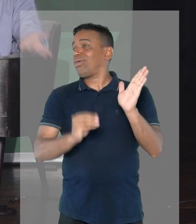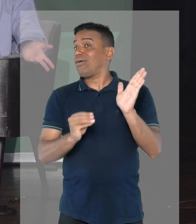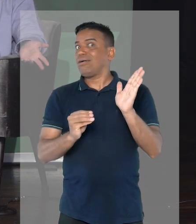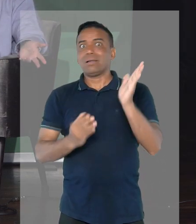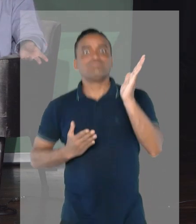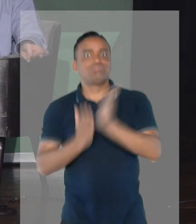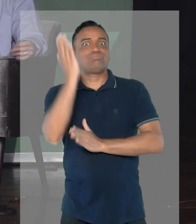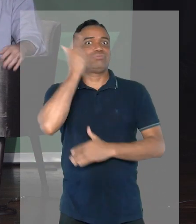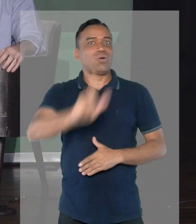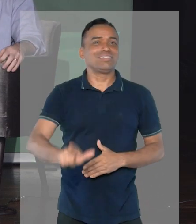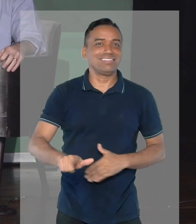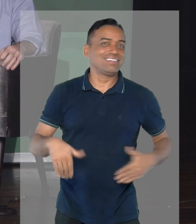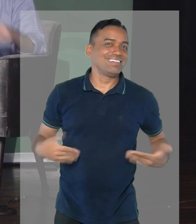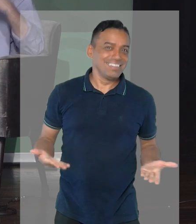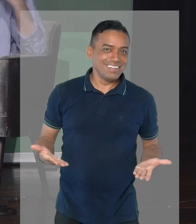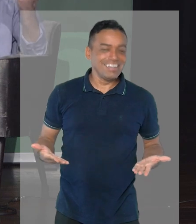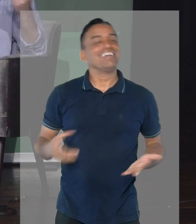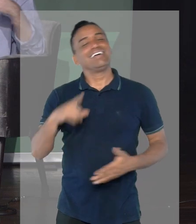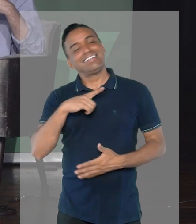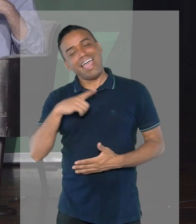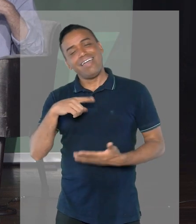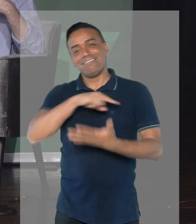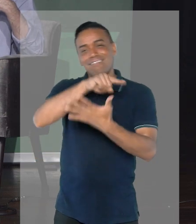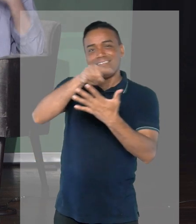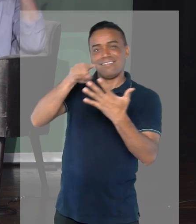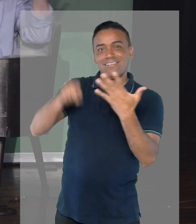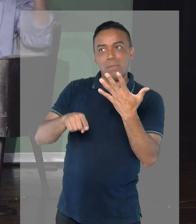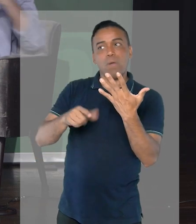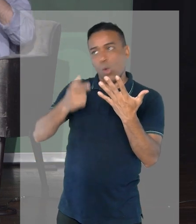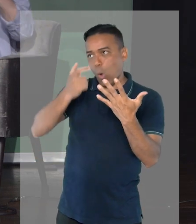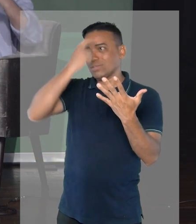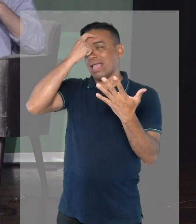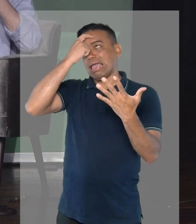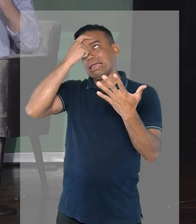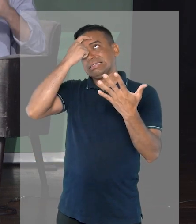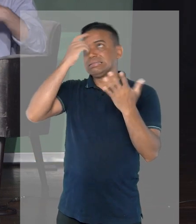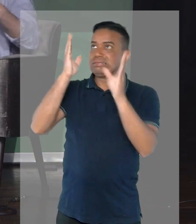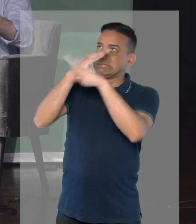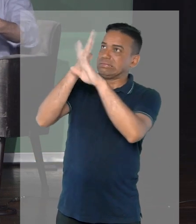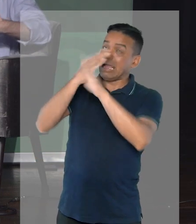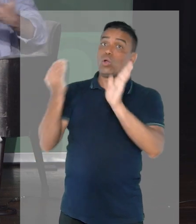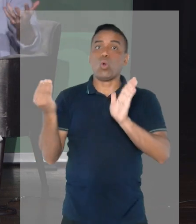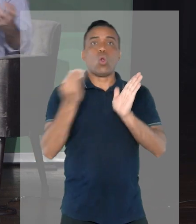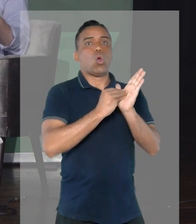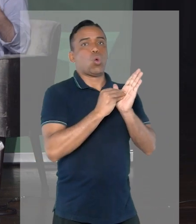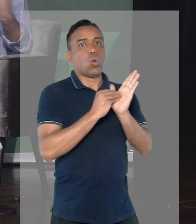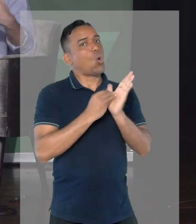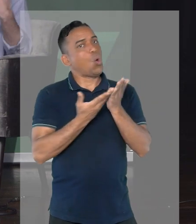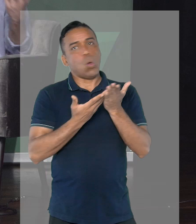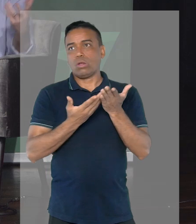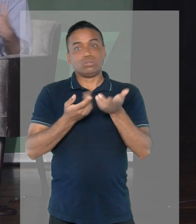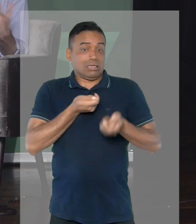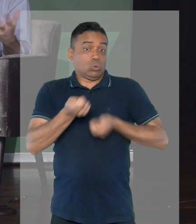mas deu certo também. Tem coisa que também pode ser um inconsciente do autor, de alguma forma, aquilo caiu ali, a